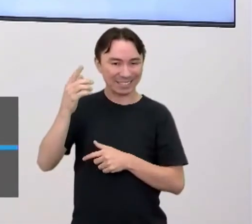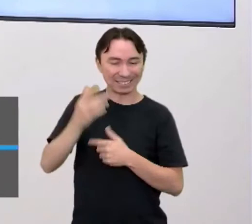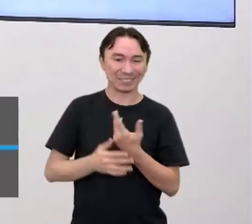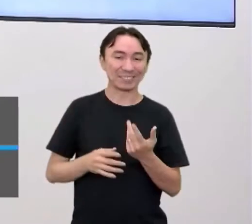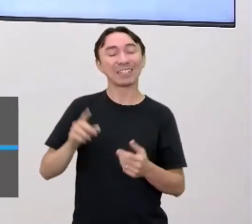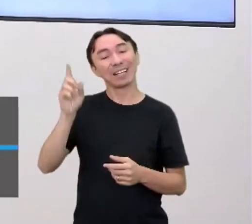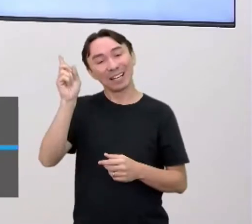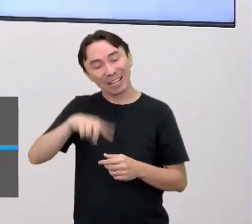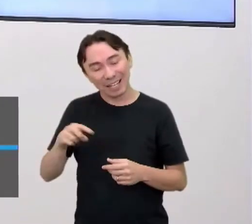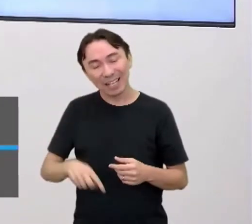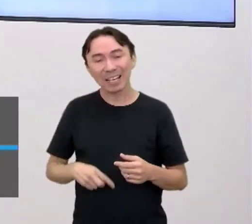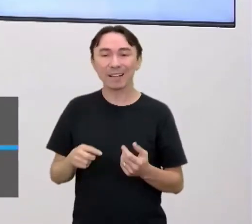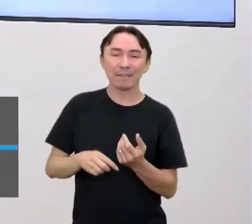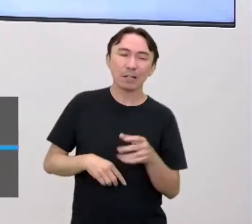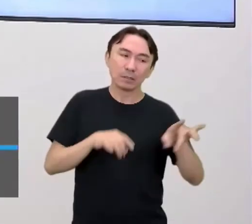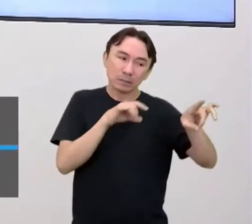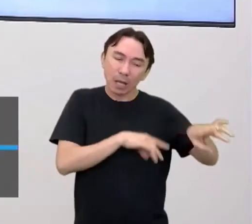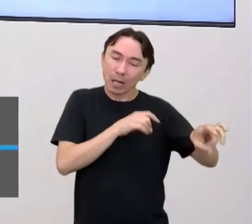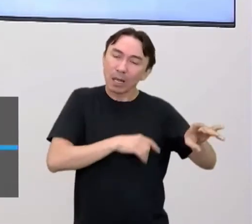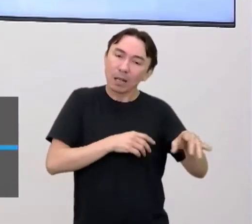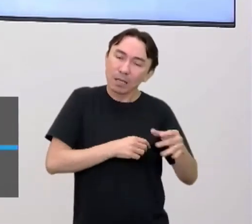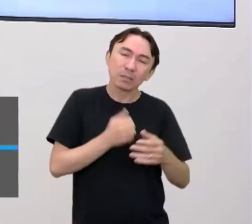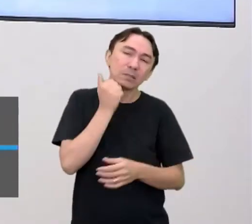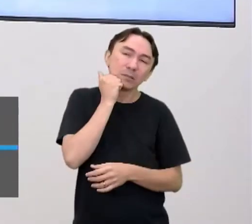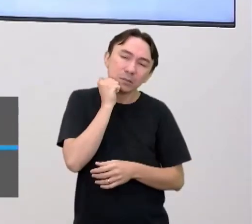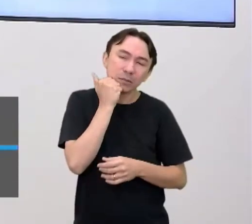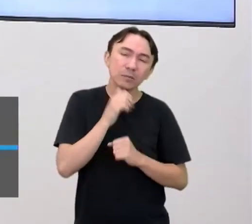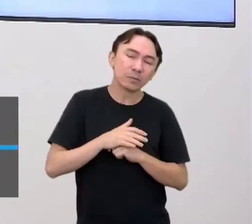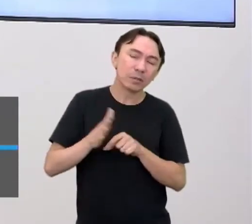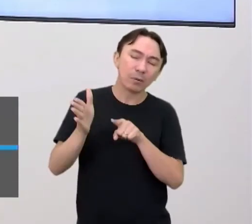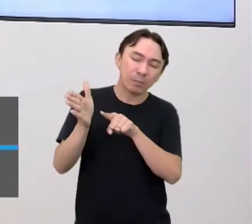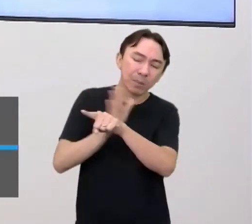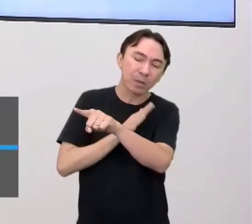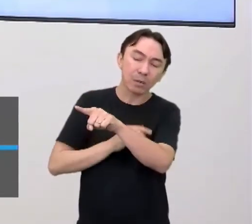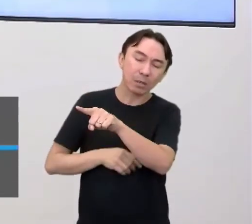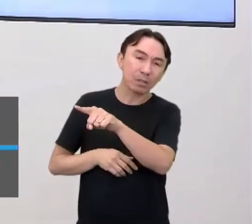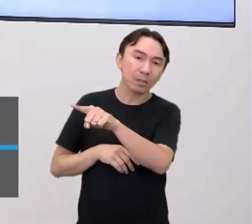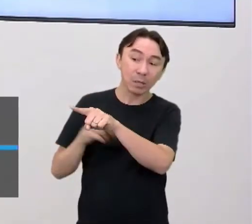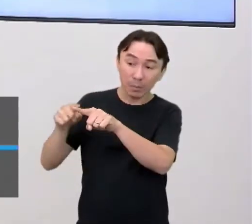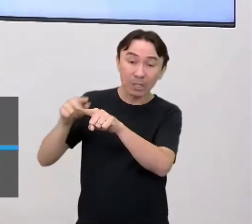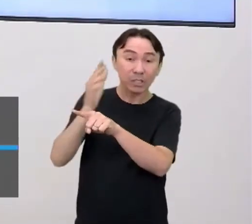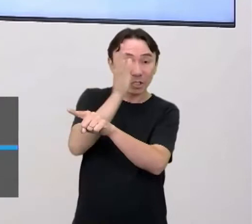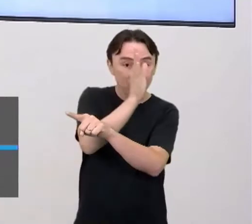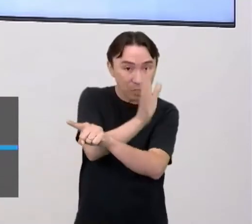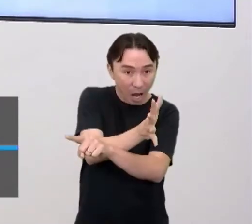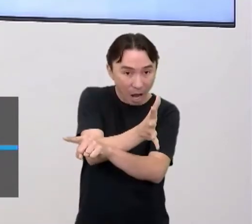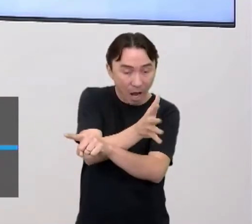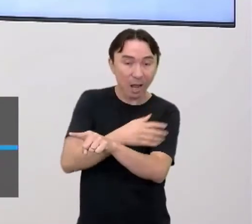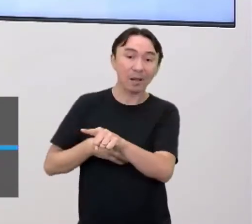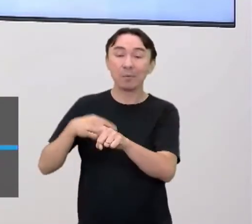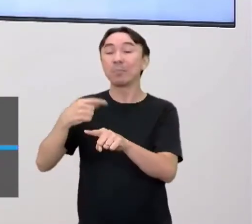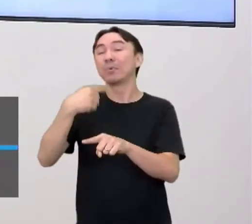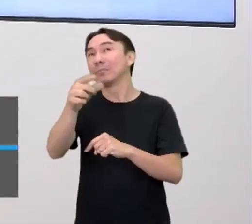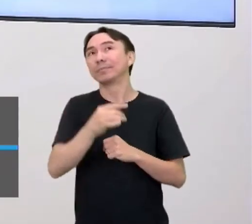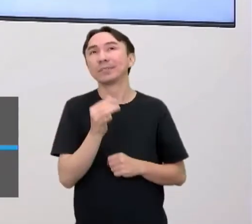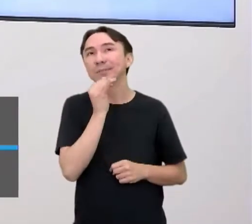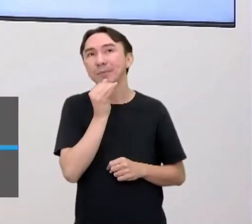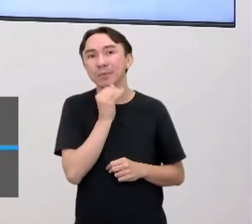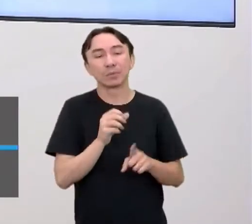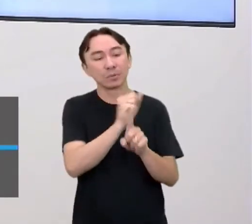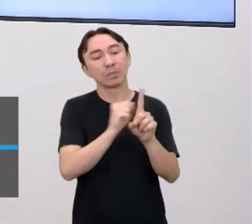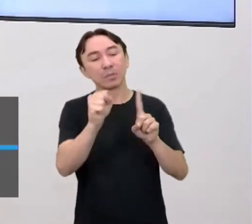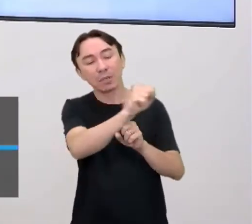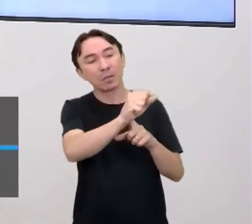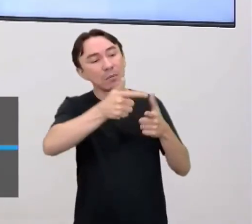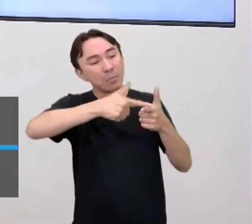metodologia científica, a partir de um questionamento. Eu posso fazer um questionamento sobre os problemas da sociedade, tá? Então, quando